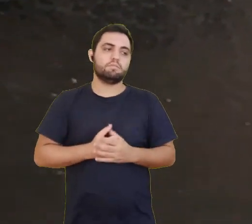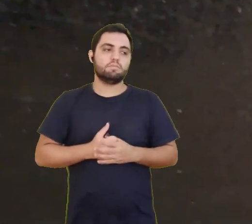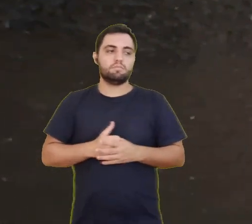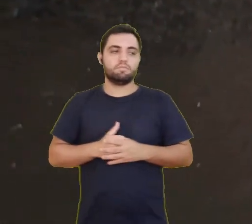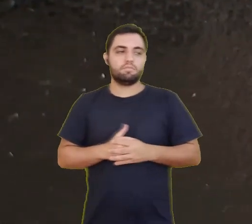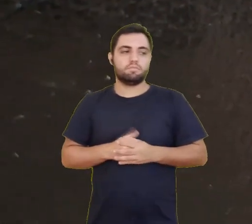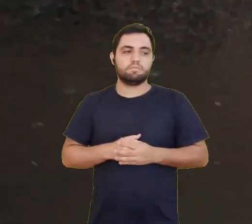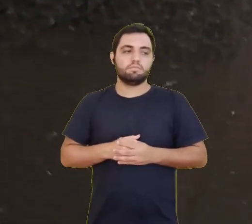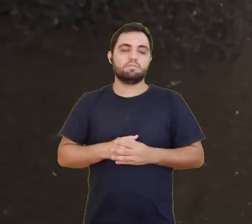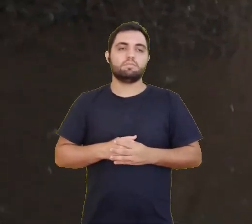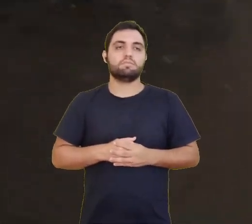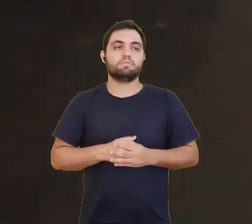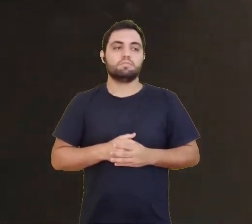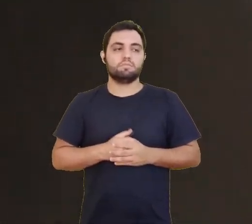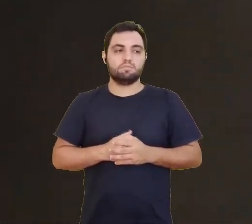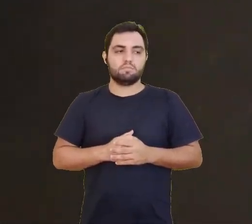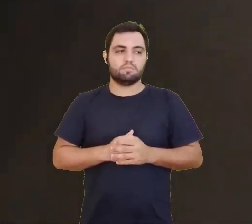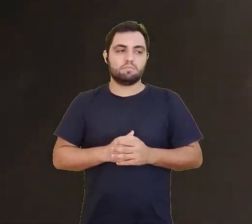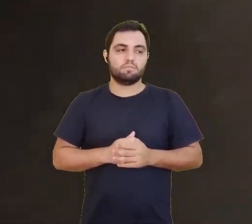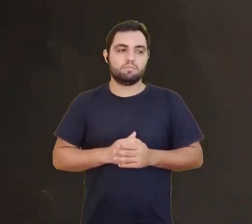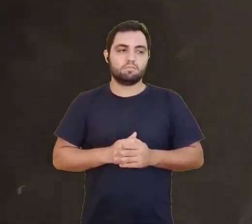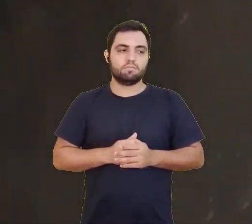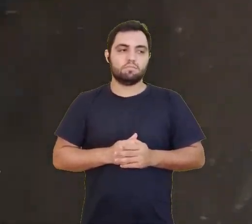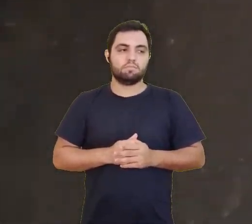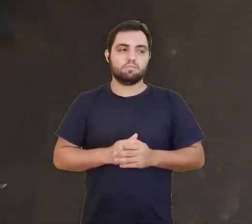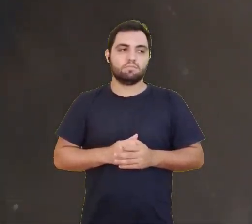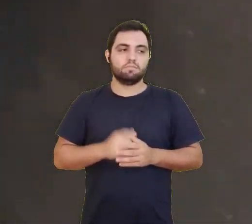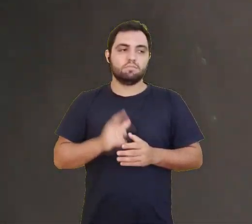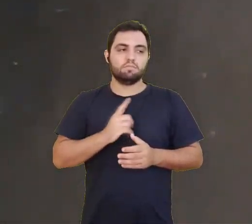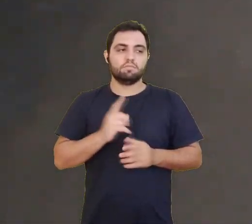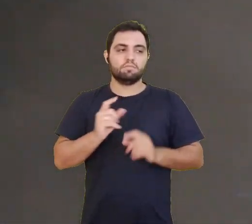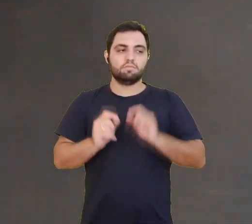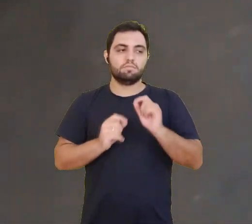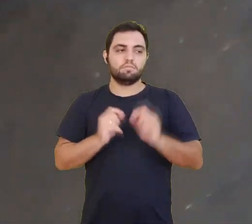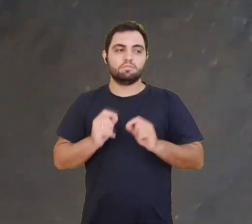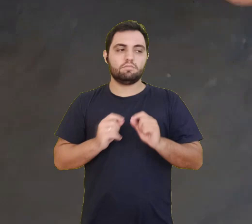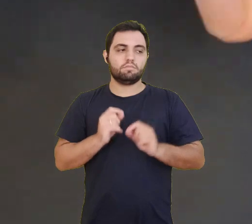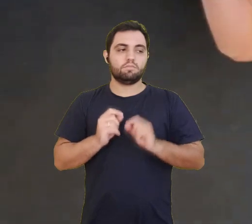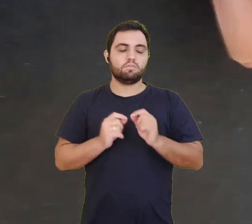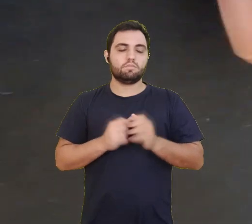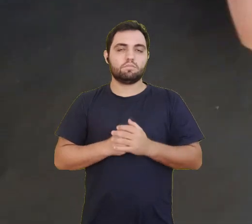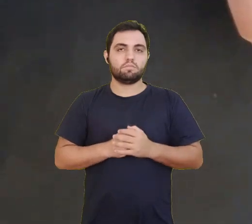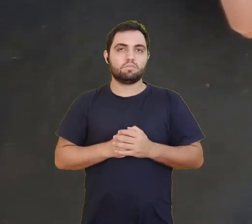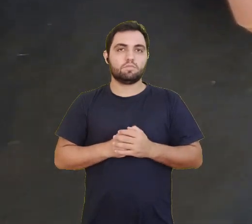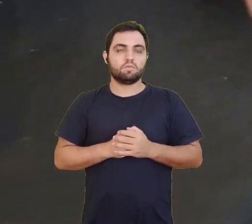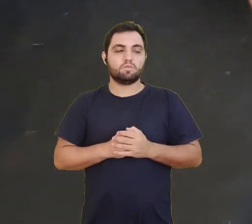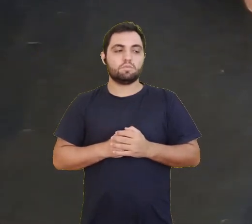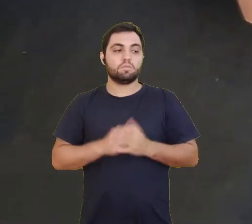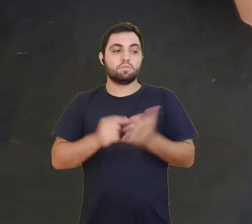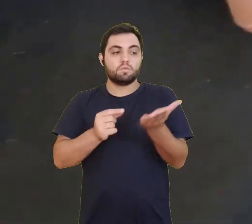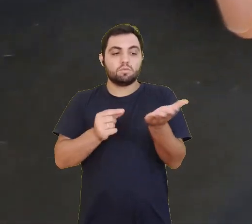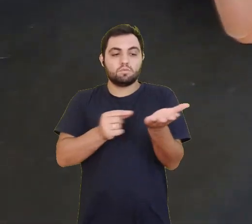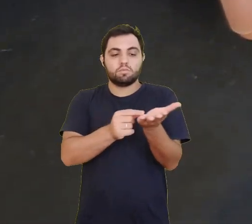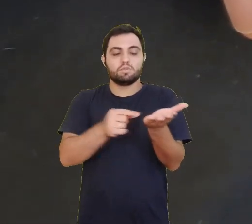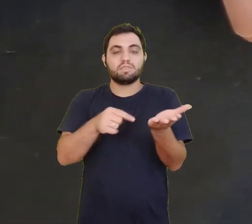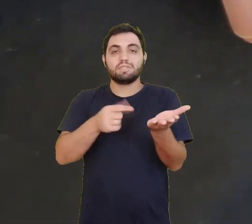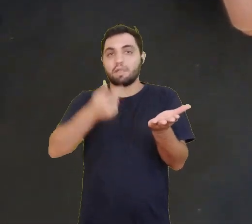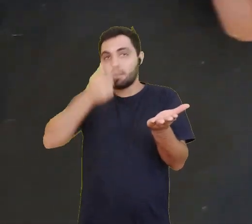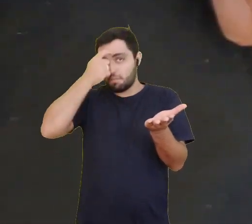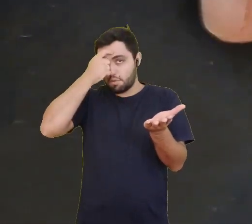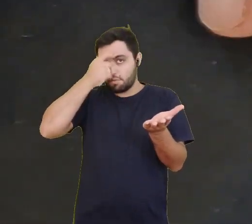Temos aqui, ele é aberto. E aqui em cima, você tem então uma